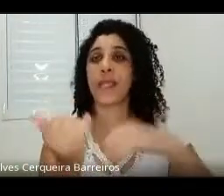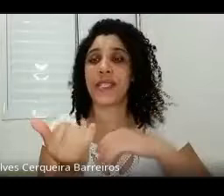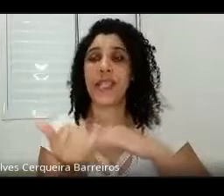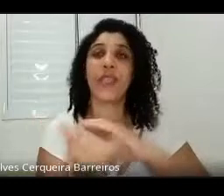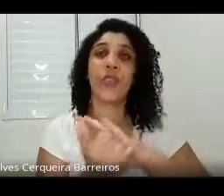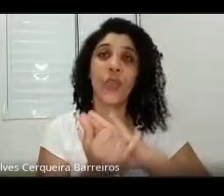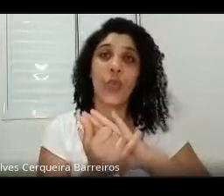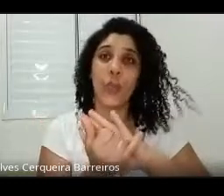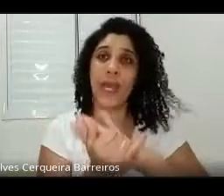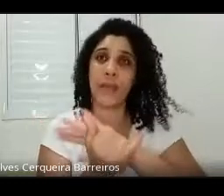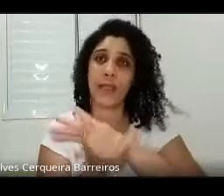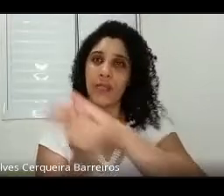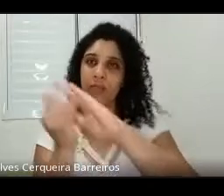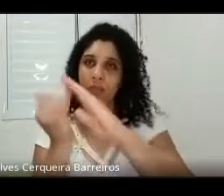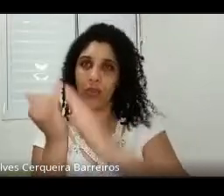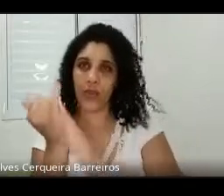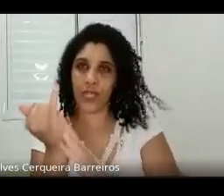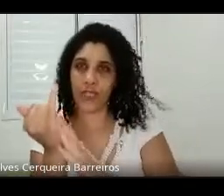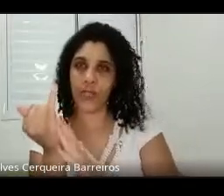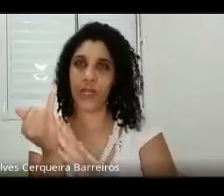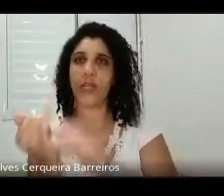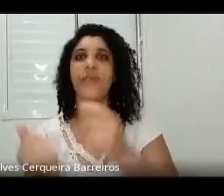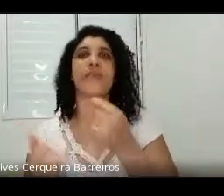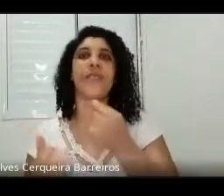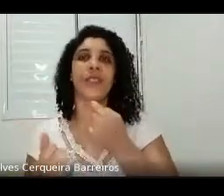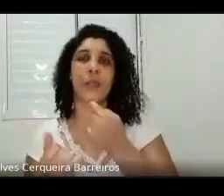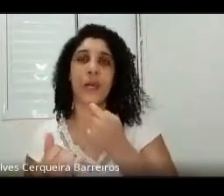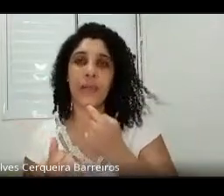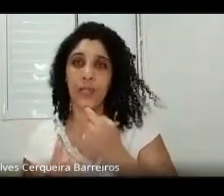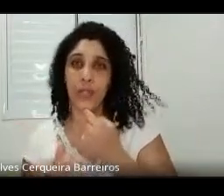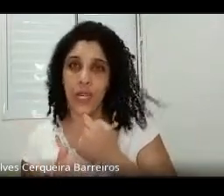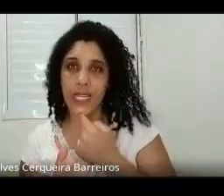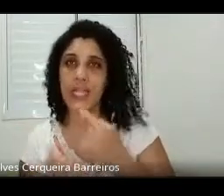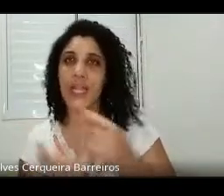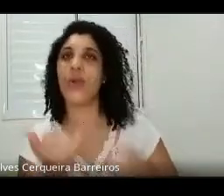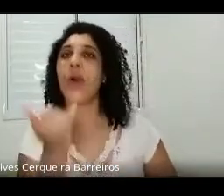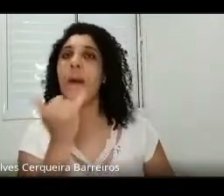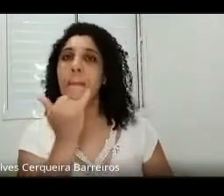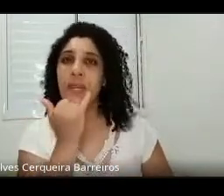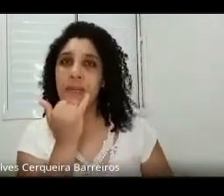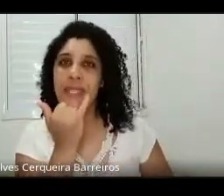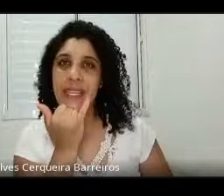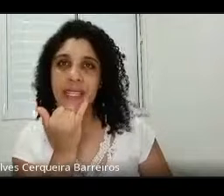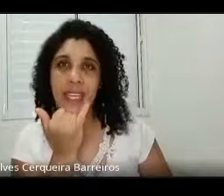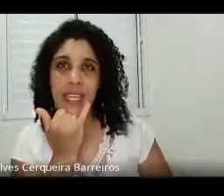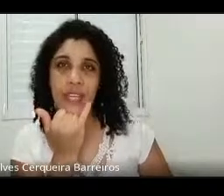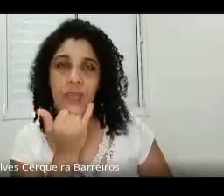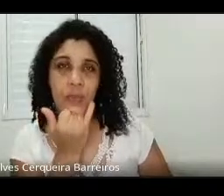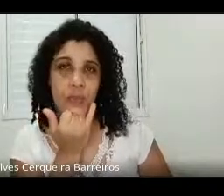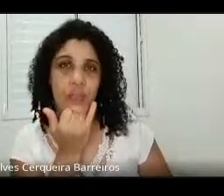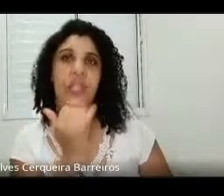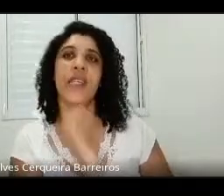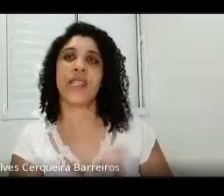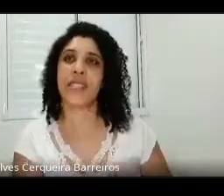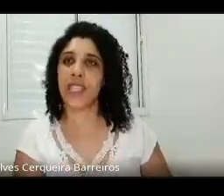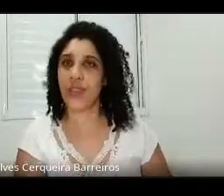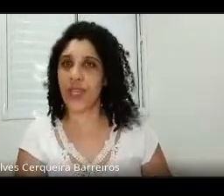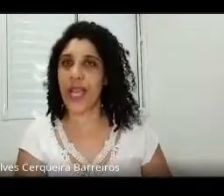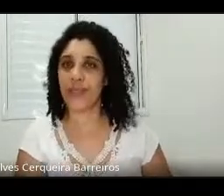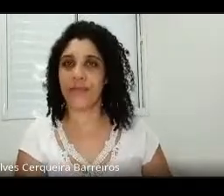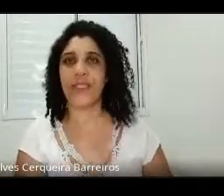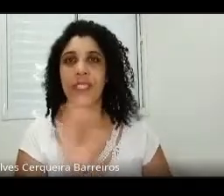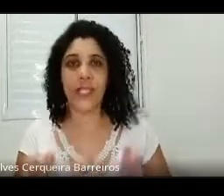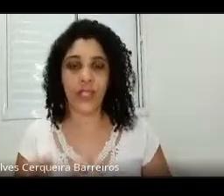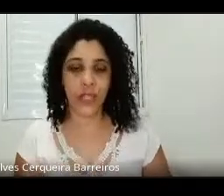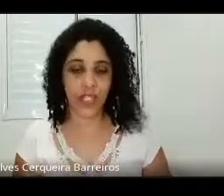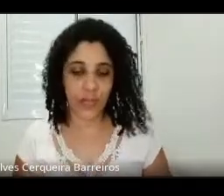eu precisei do parâmetro configuração de mão, do parâmetro locação, para começar a ter um